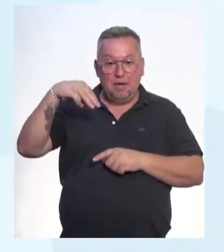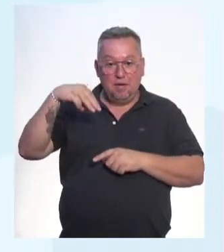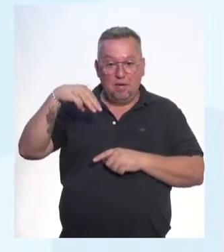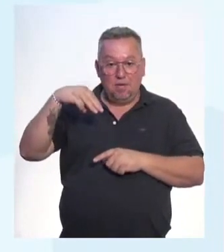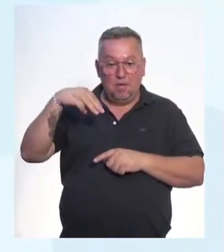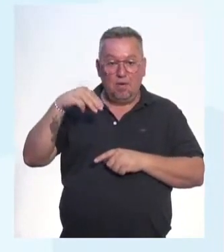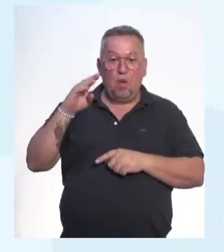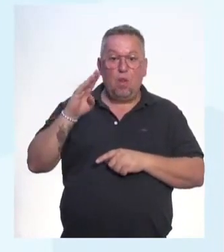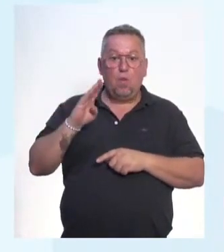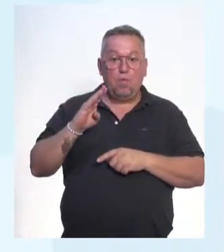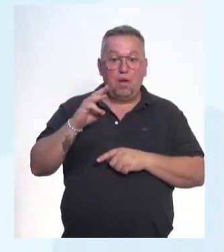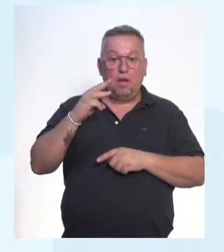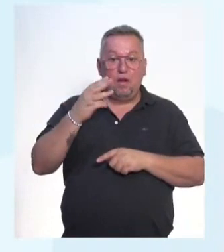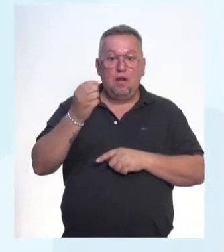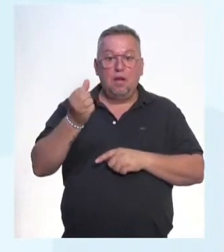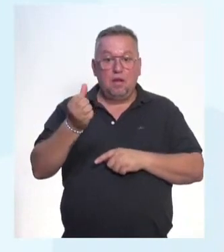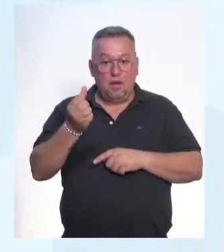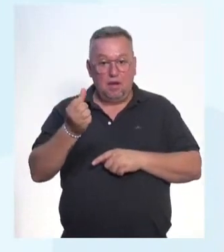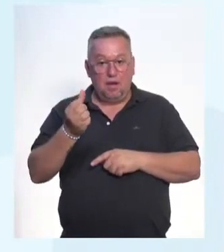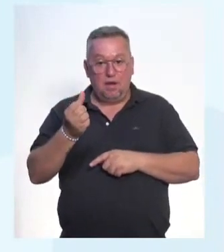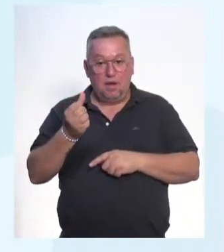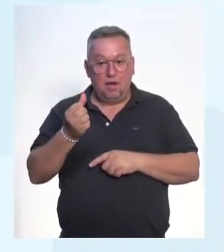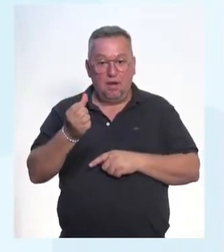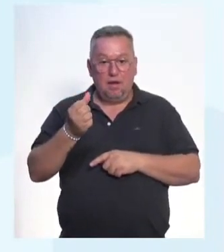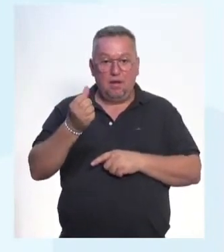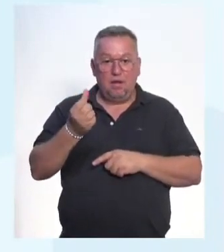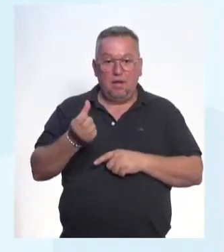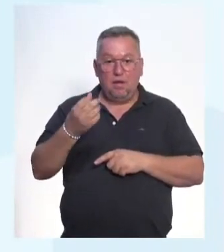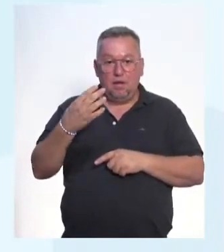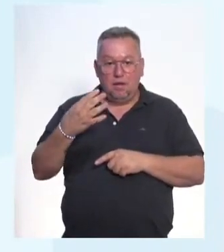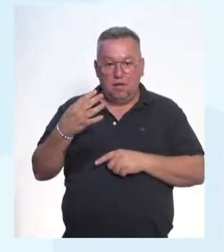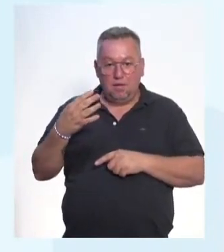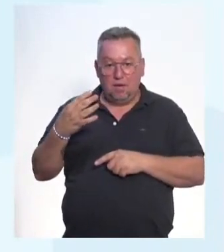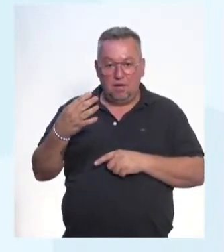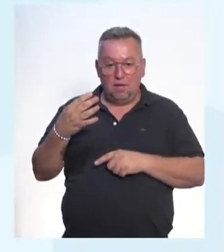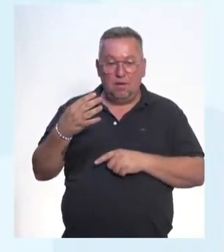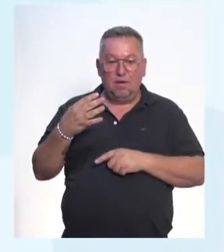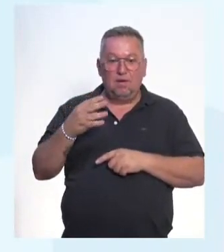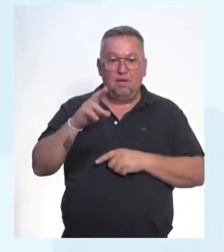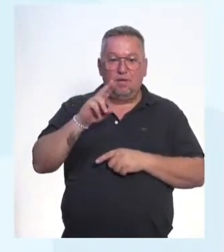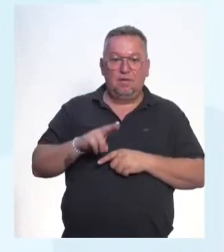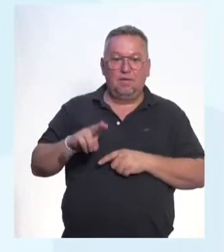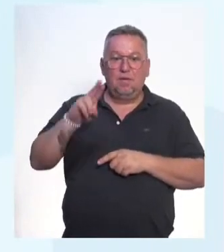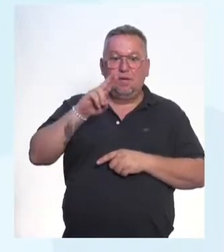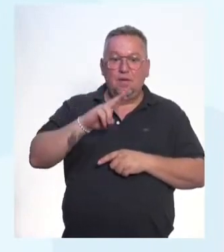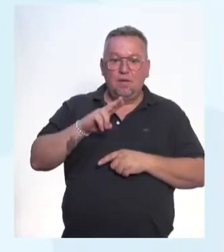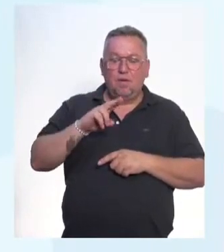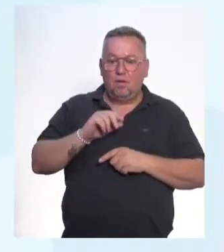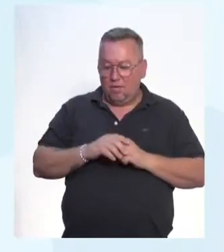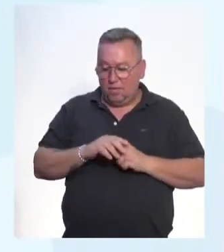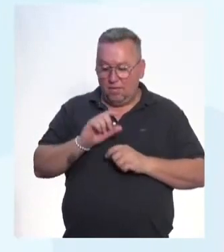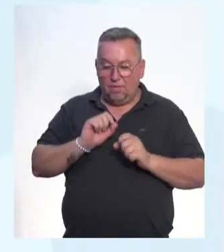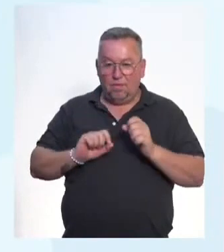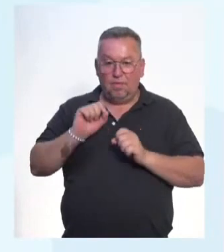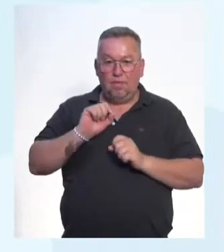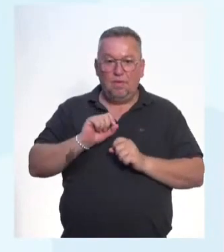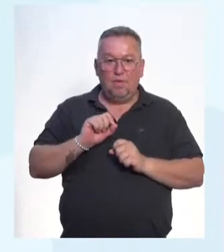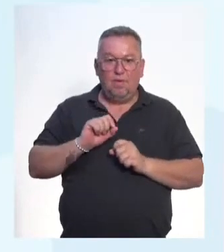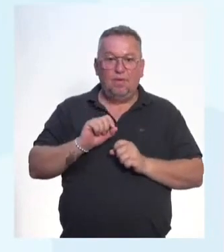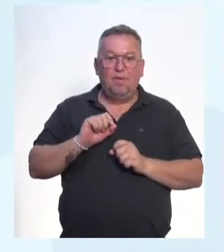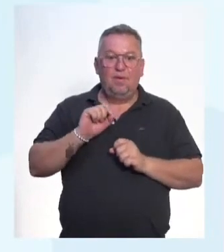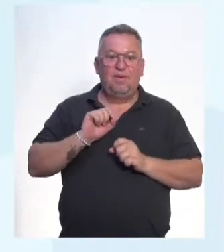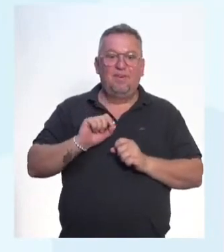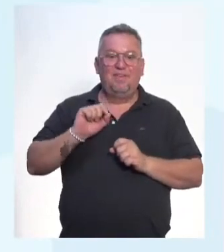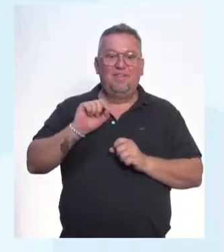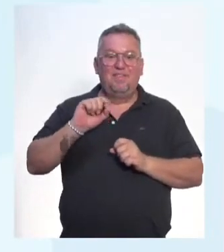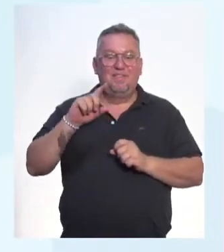B, 36. E no C, 64. Mas lá, nós vimos